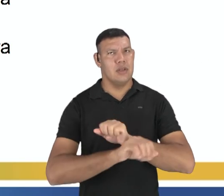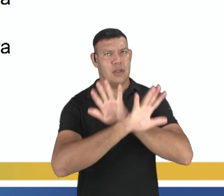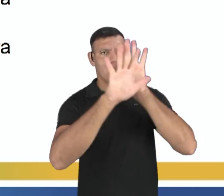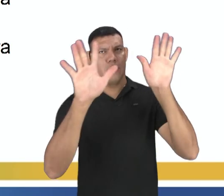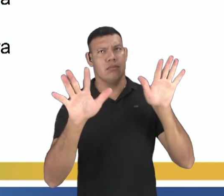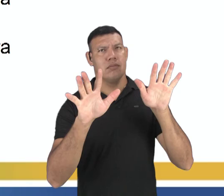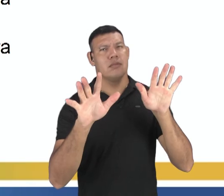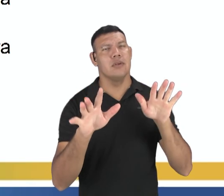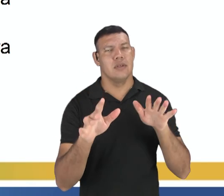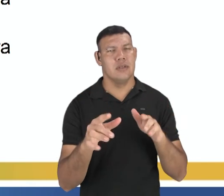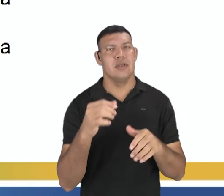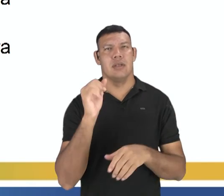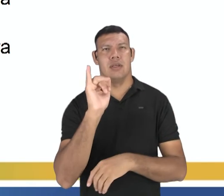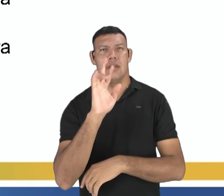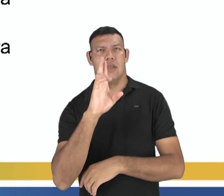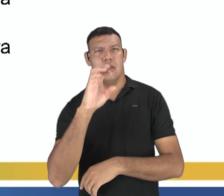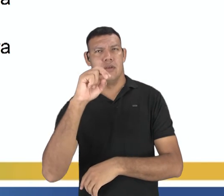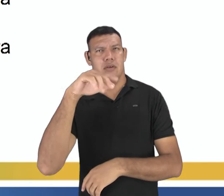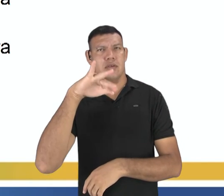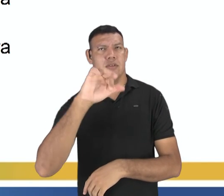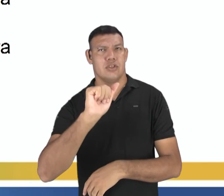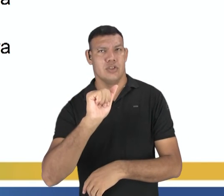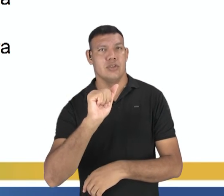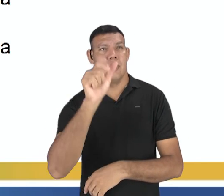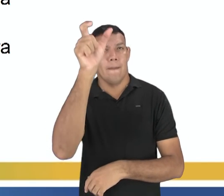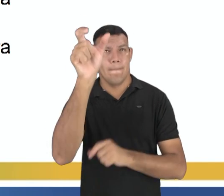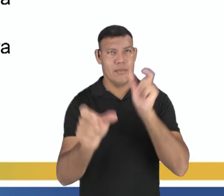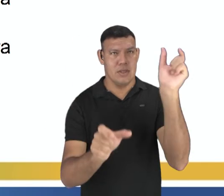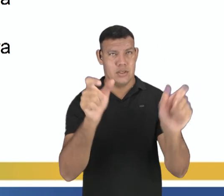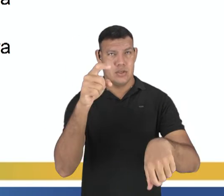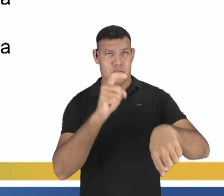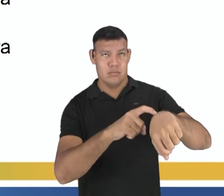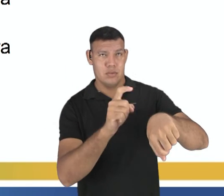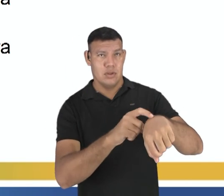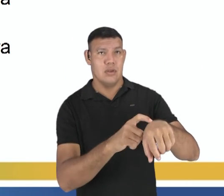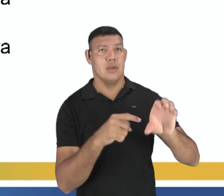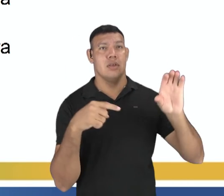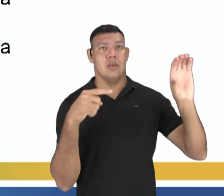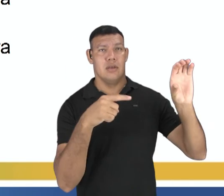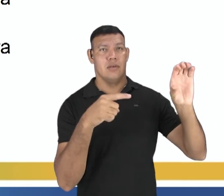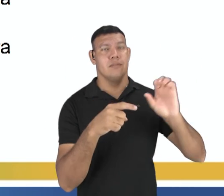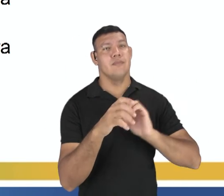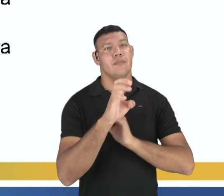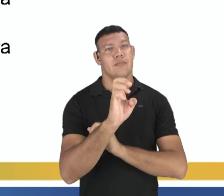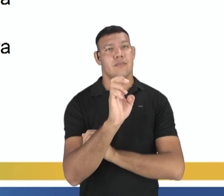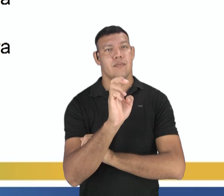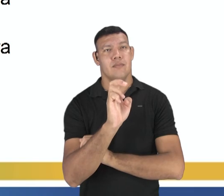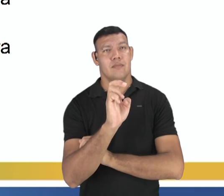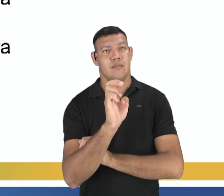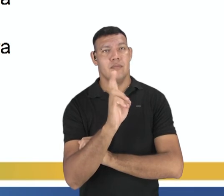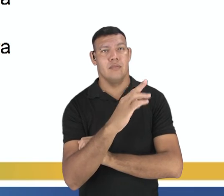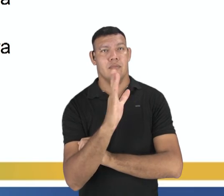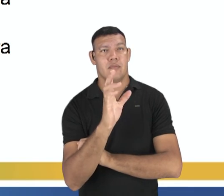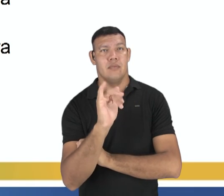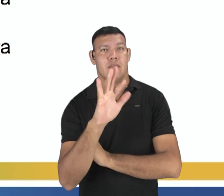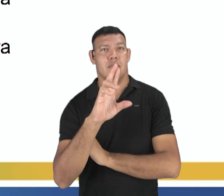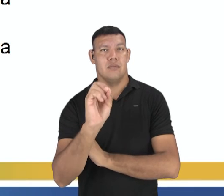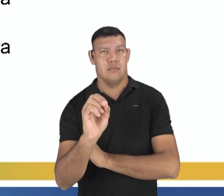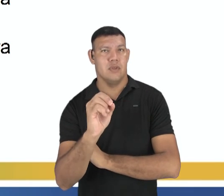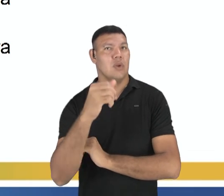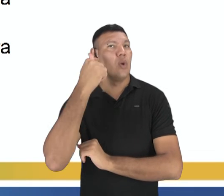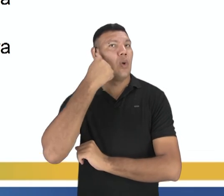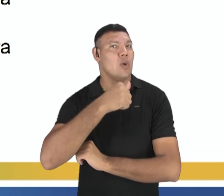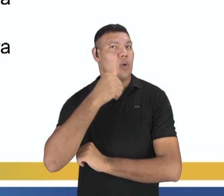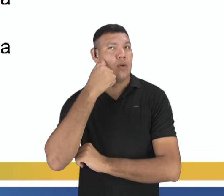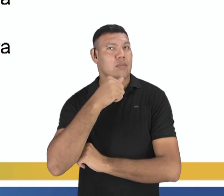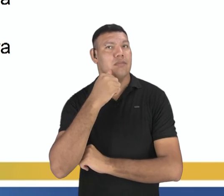é feminino, expressando a saudade da ausência do amado? D. O poeta pratica